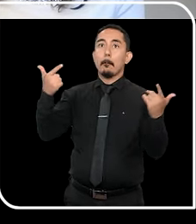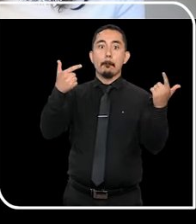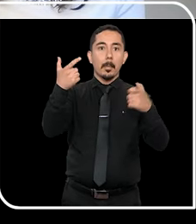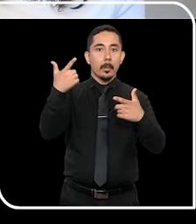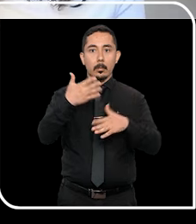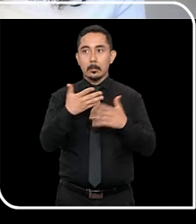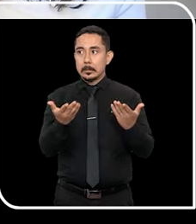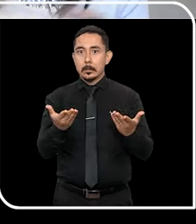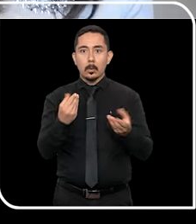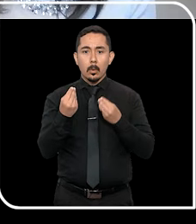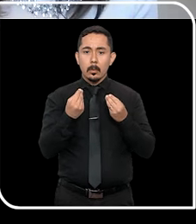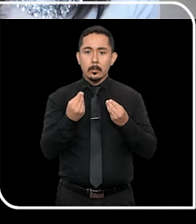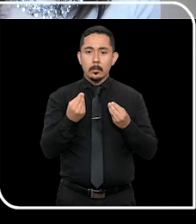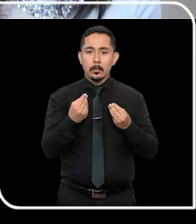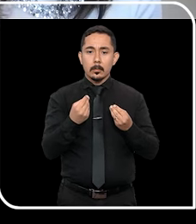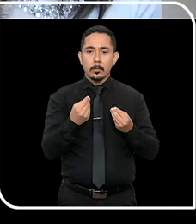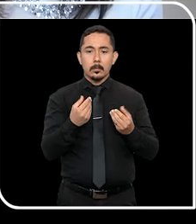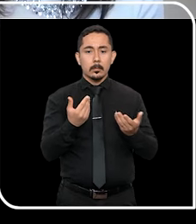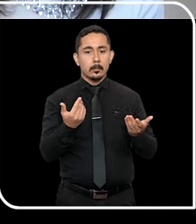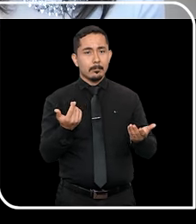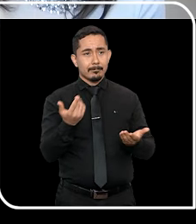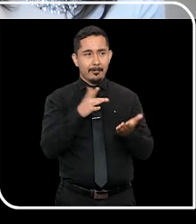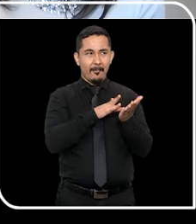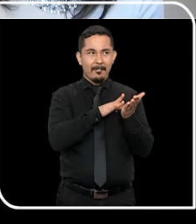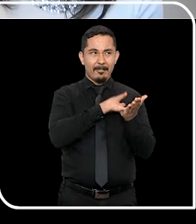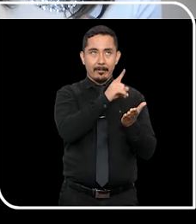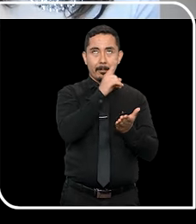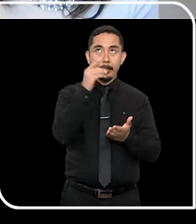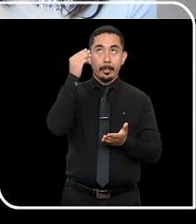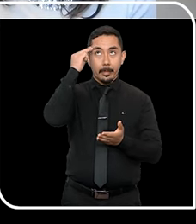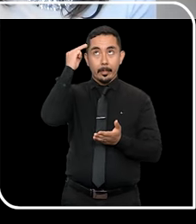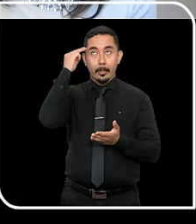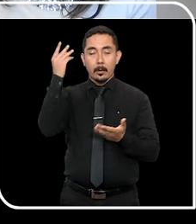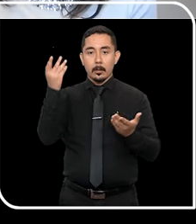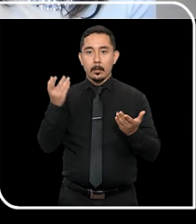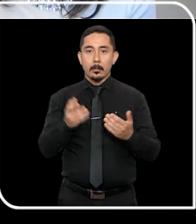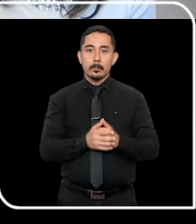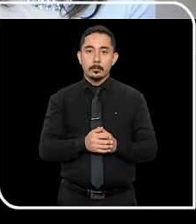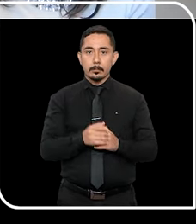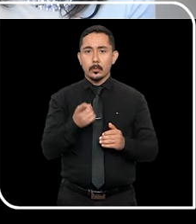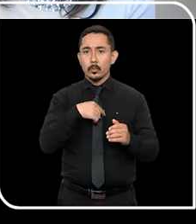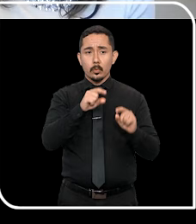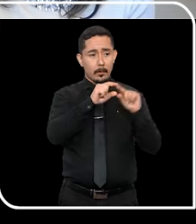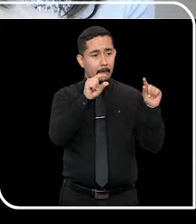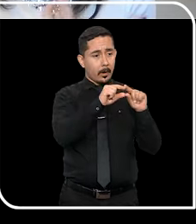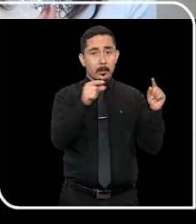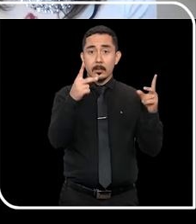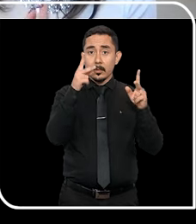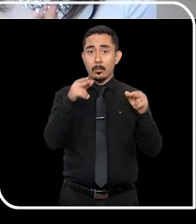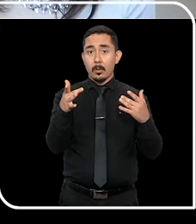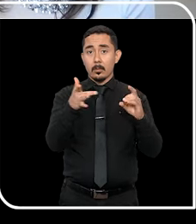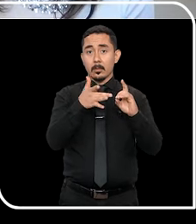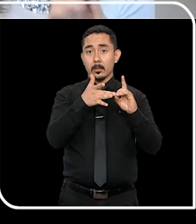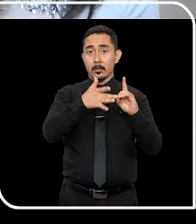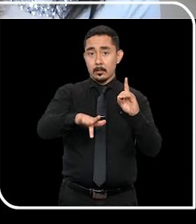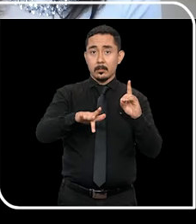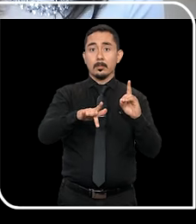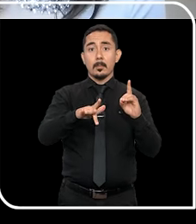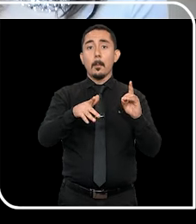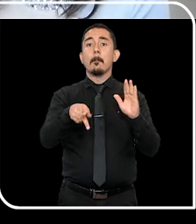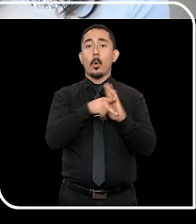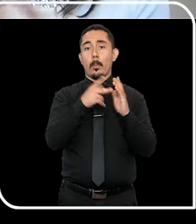hein ele tá fingindo demência Então as essas frases como a gente falou é um capacitismo